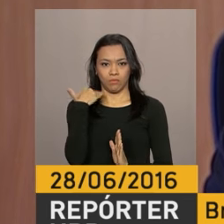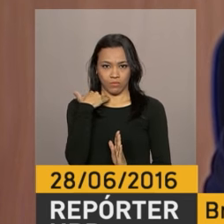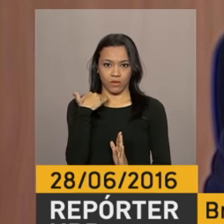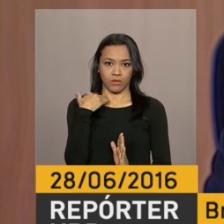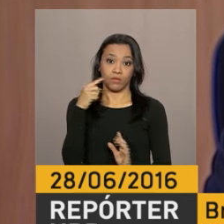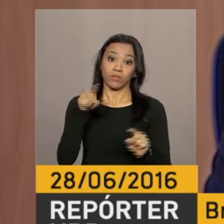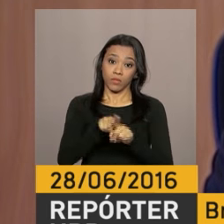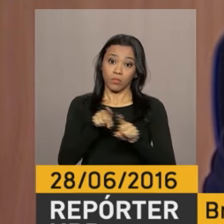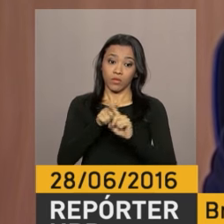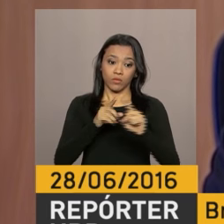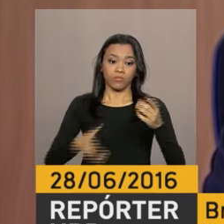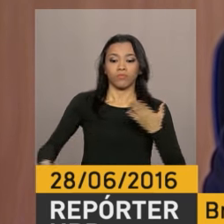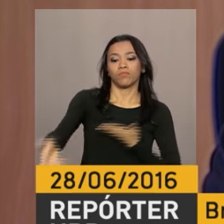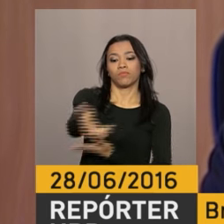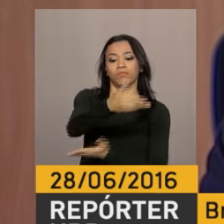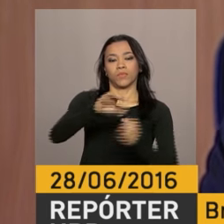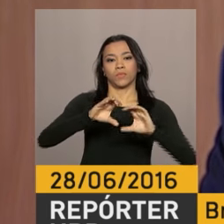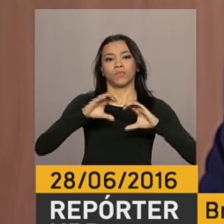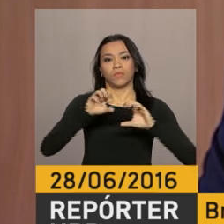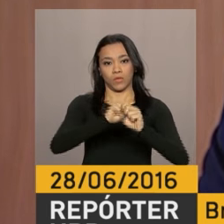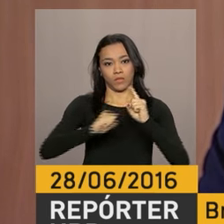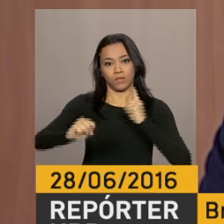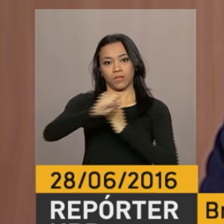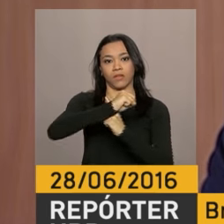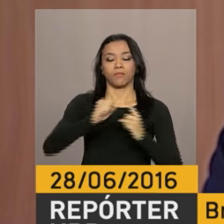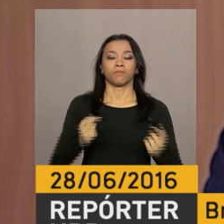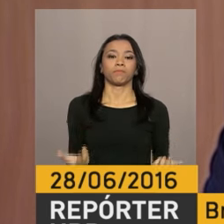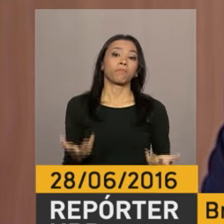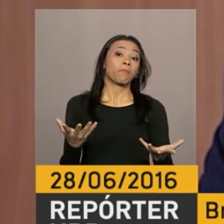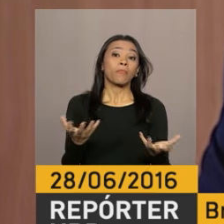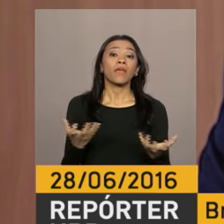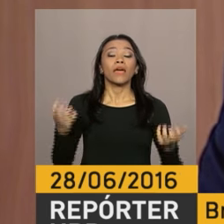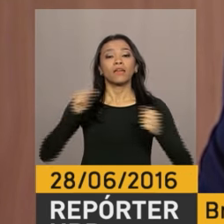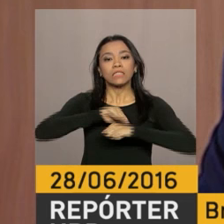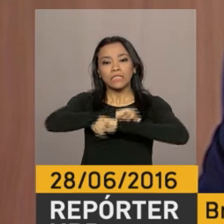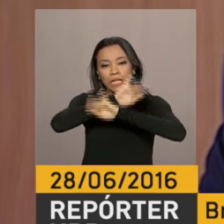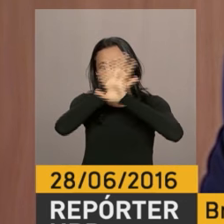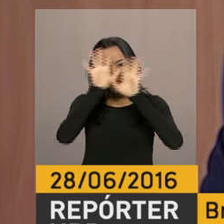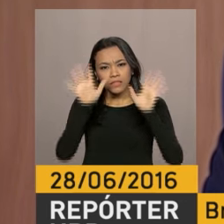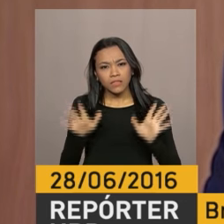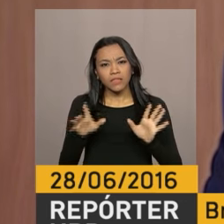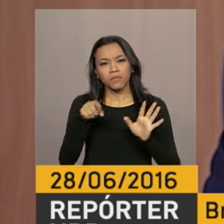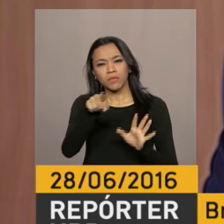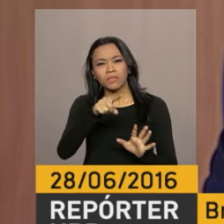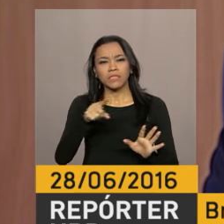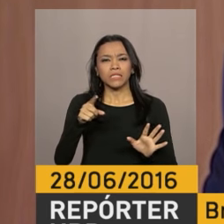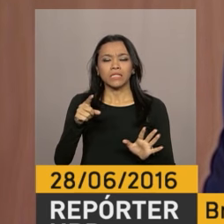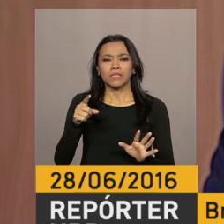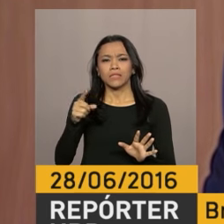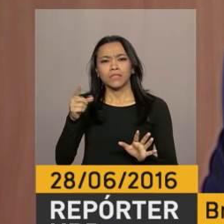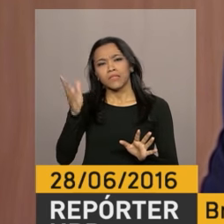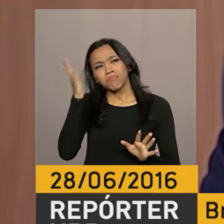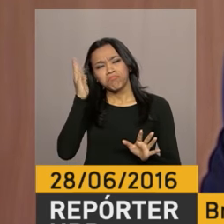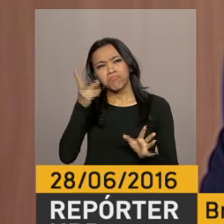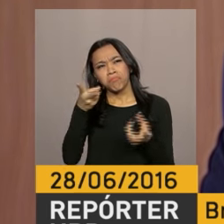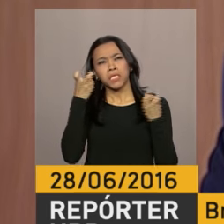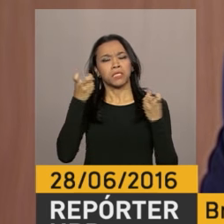sociedade. Só quero esclarecer, só para não ter expectativas futuras